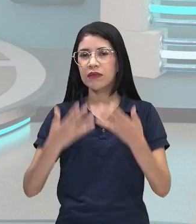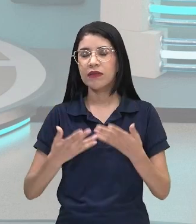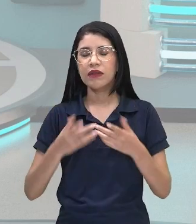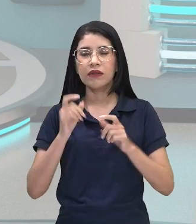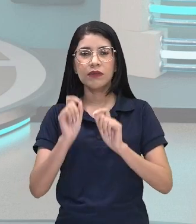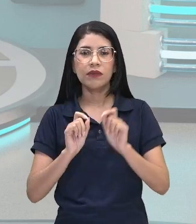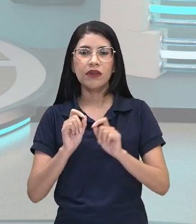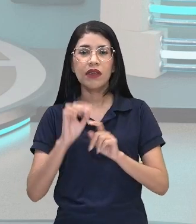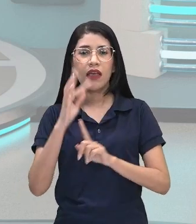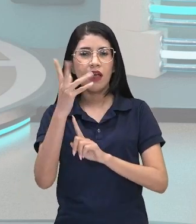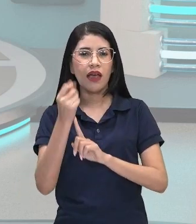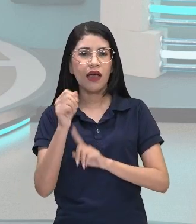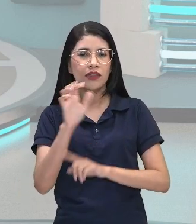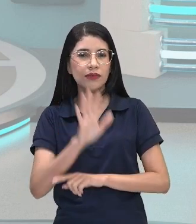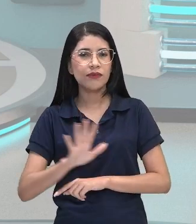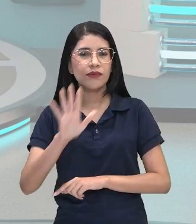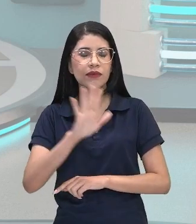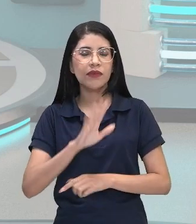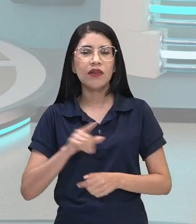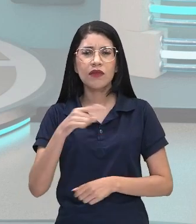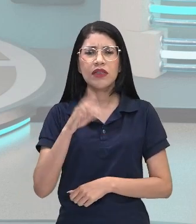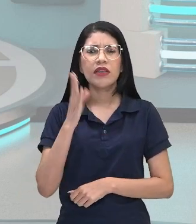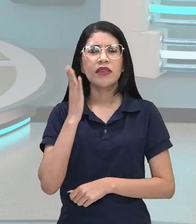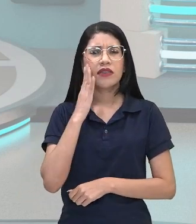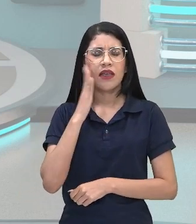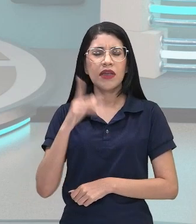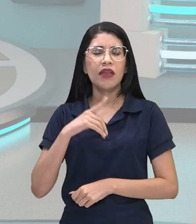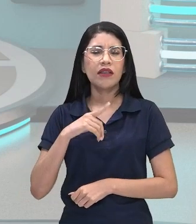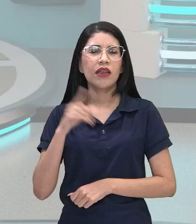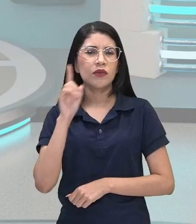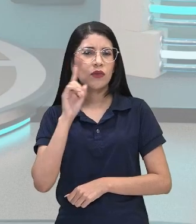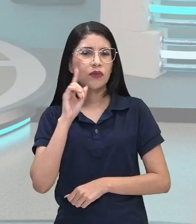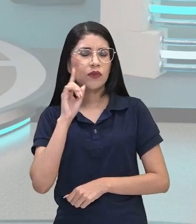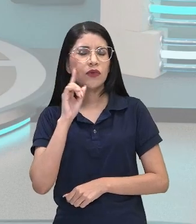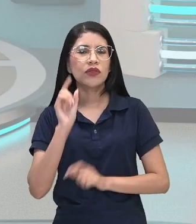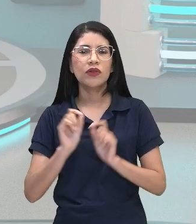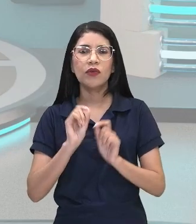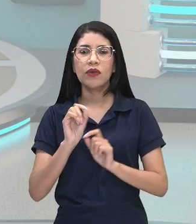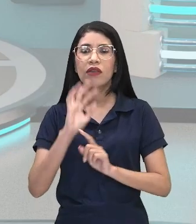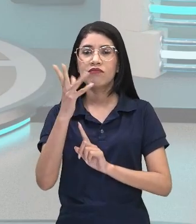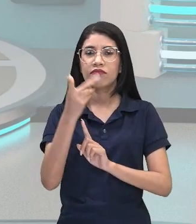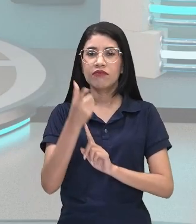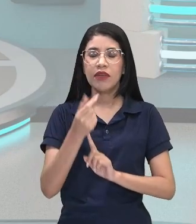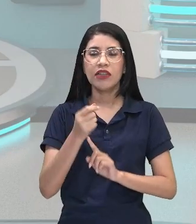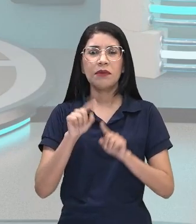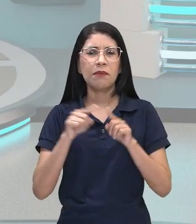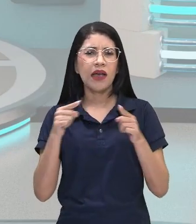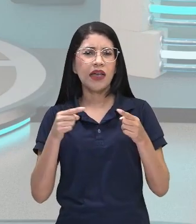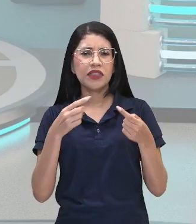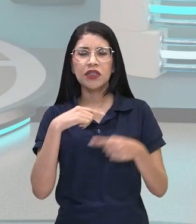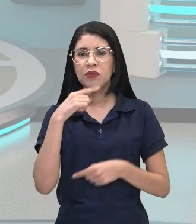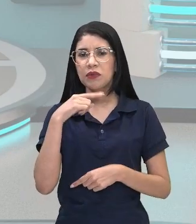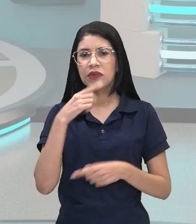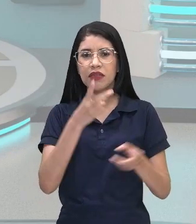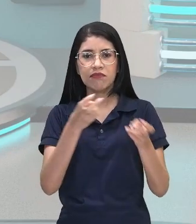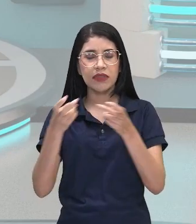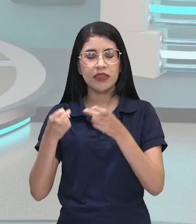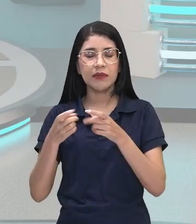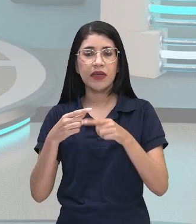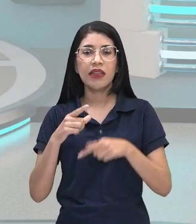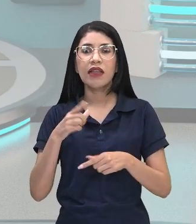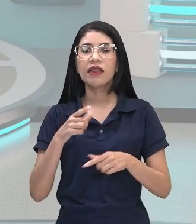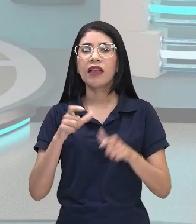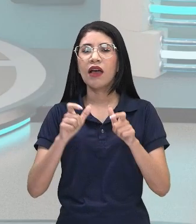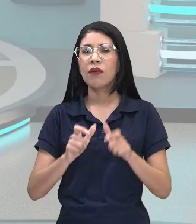da arte. Vocês sabem que a arte ela está no nosso cotidiano, embora não damos conta disso. Ela está